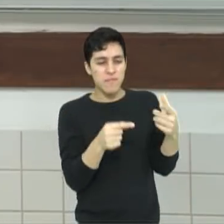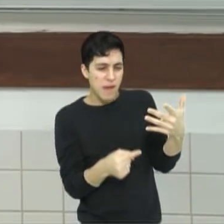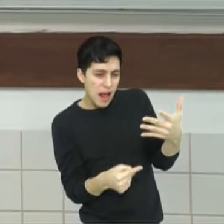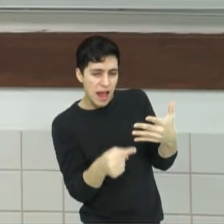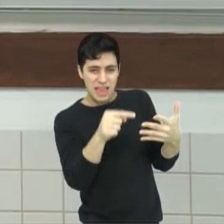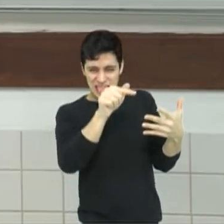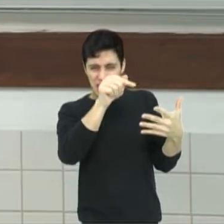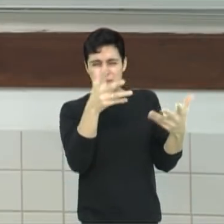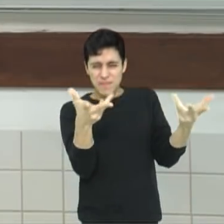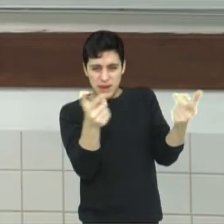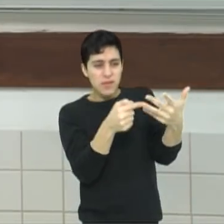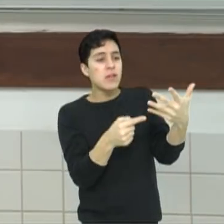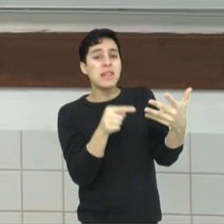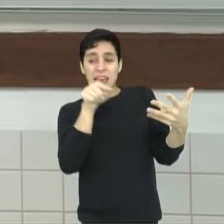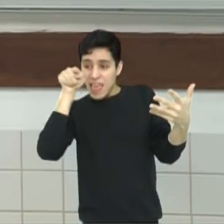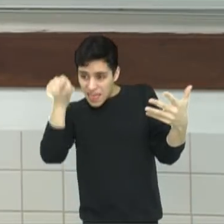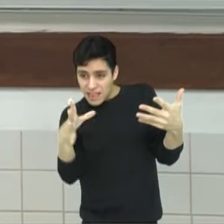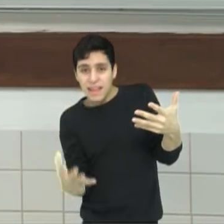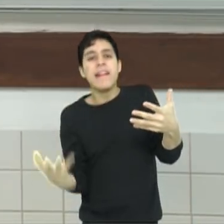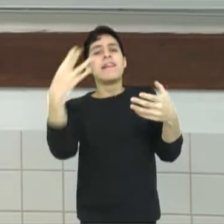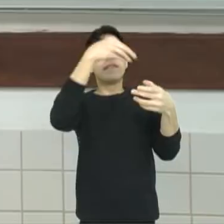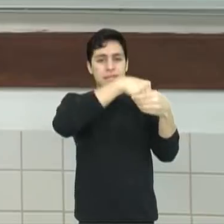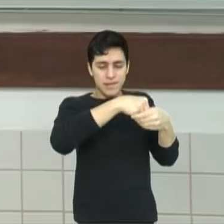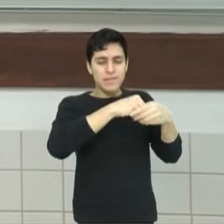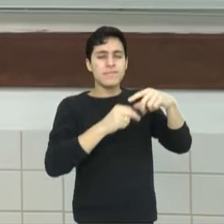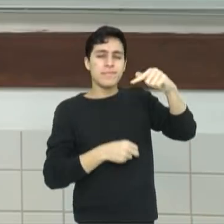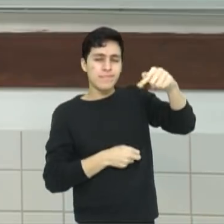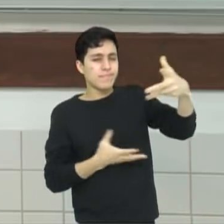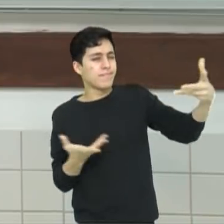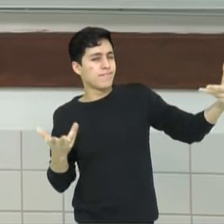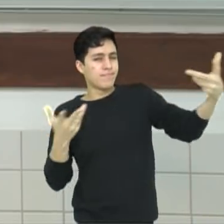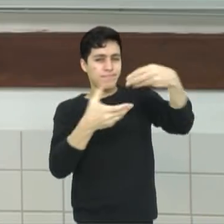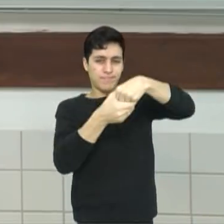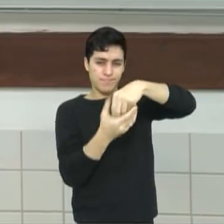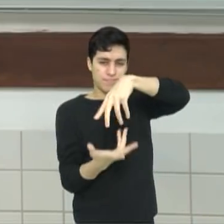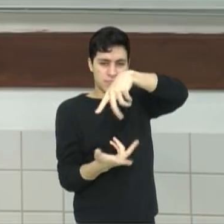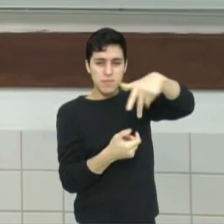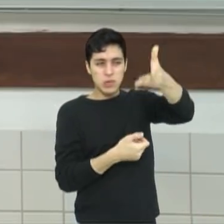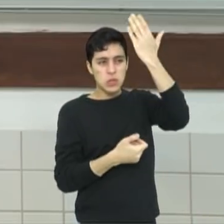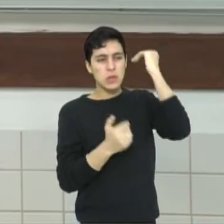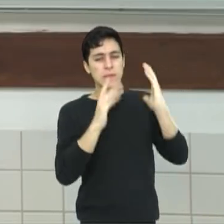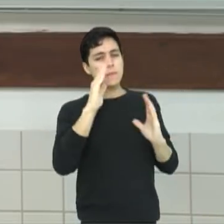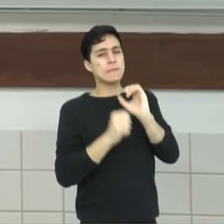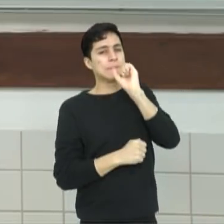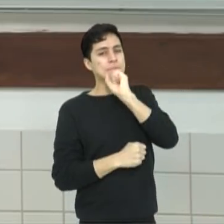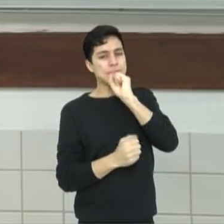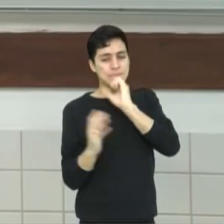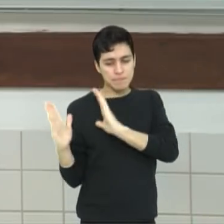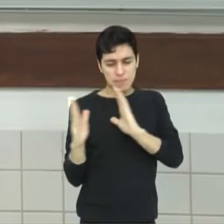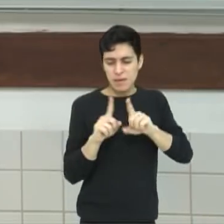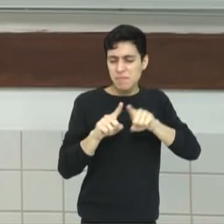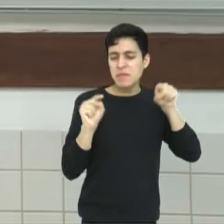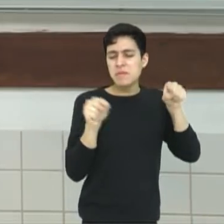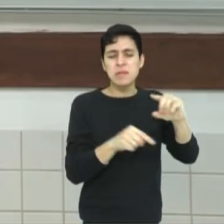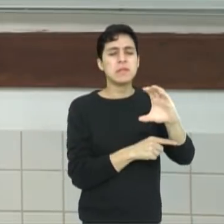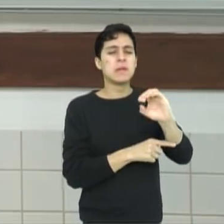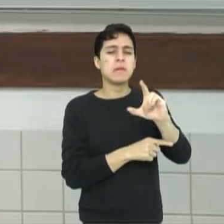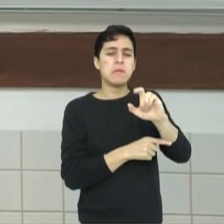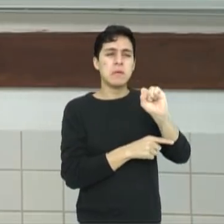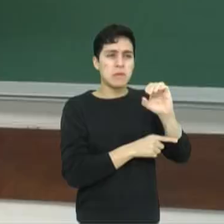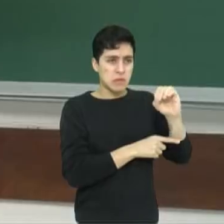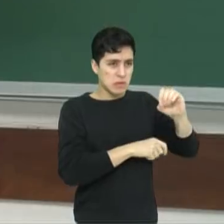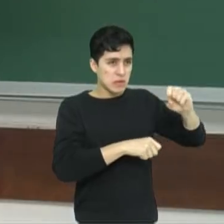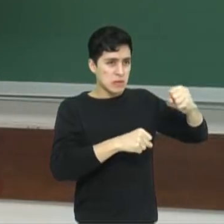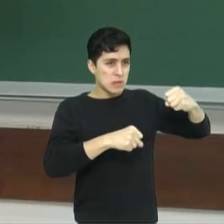tamanho, da sua construção, da grandiosidade dessa estátua. Professor, o que Colosso de Rhodes tem a